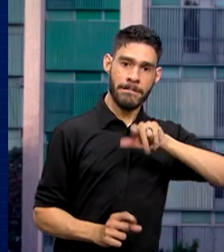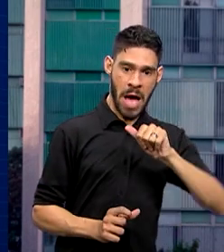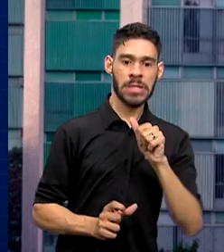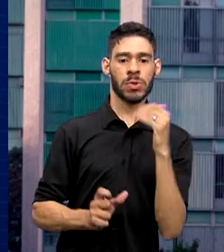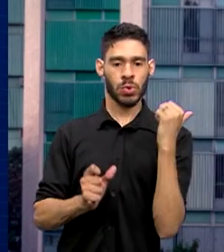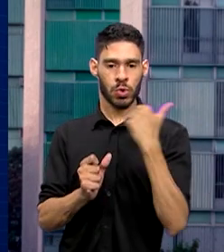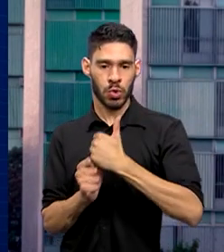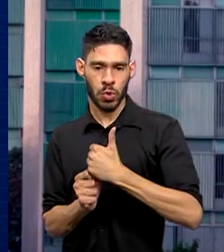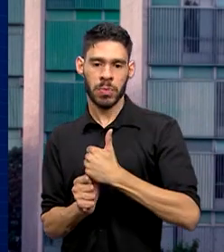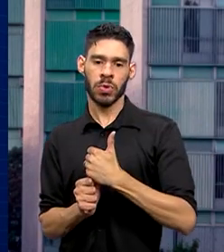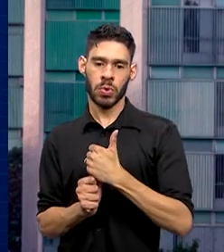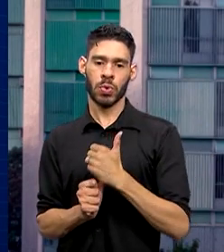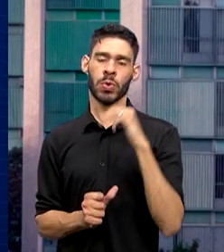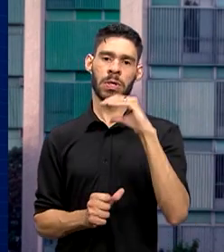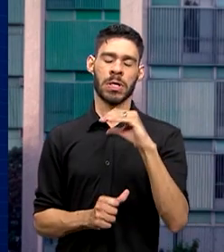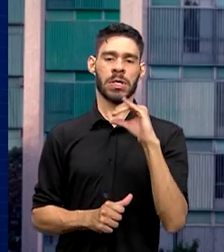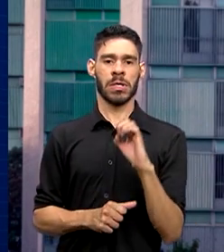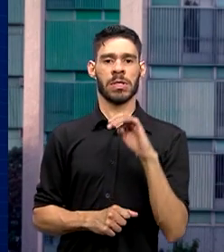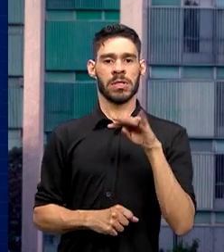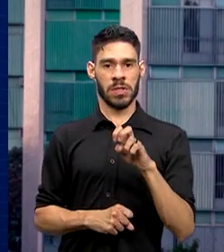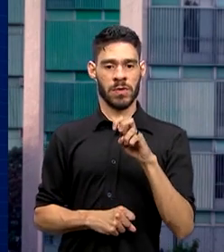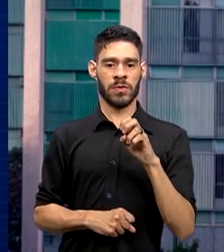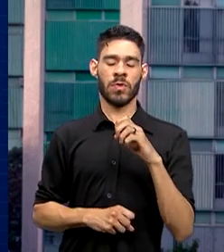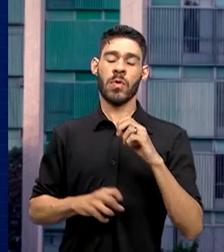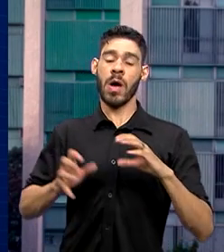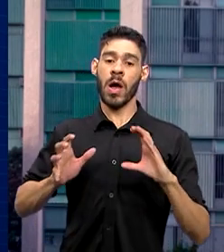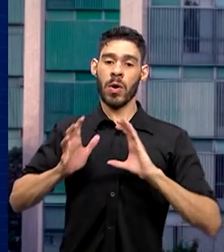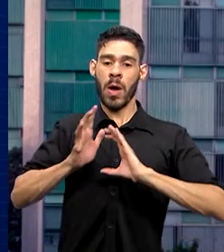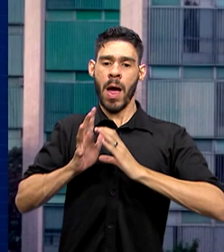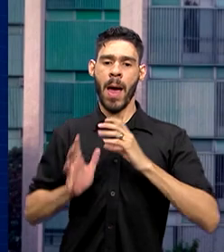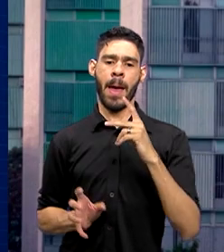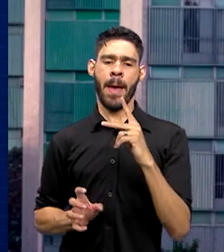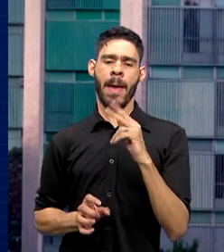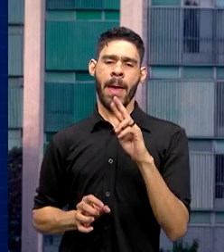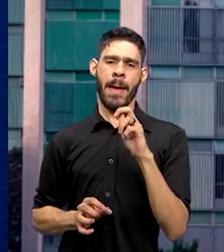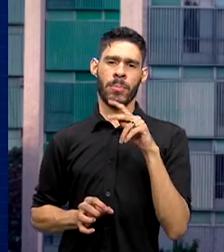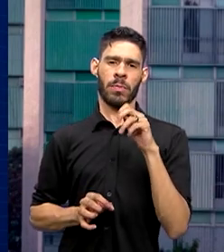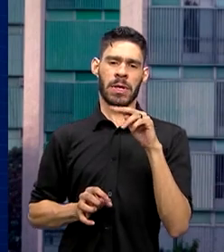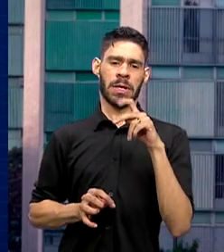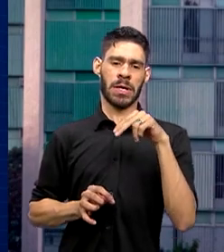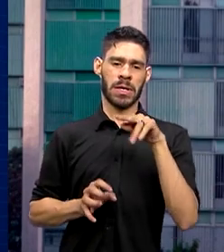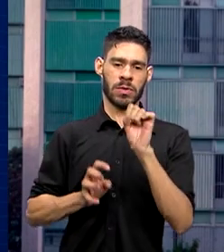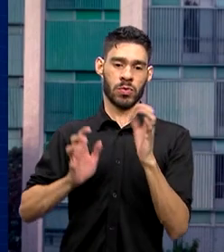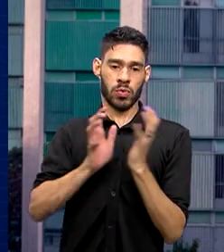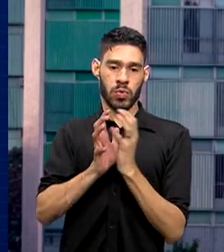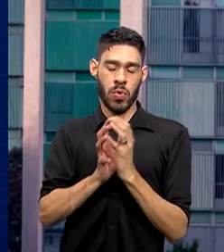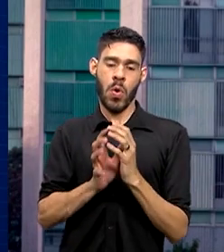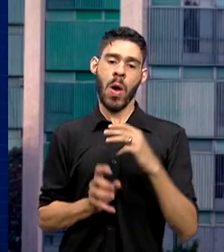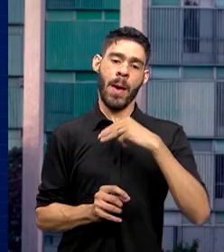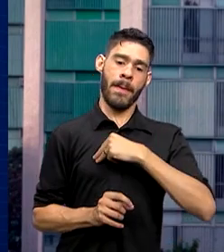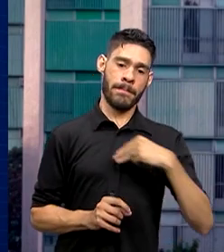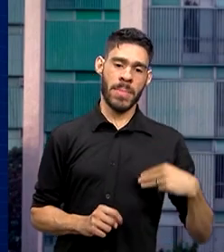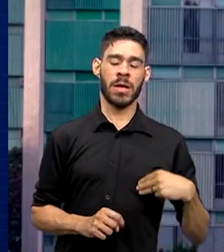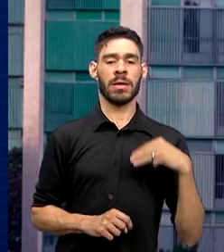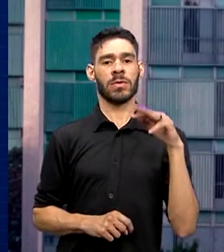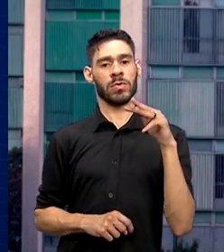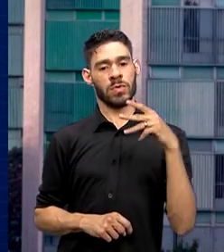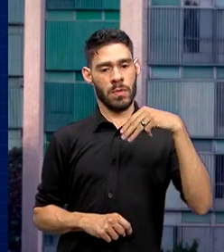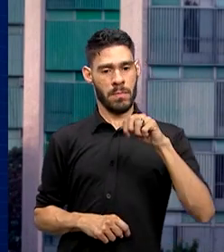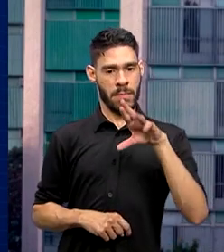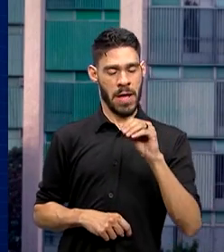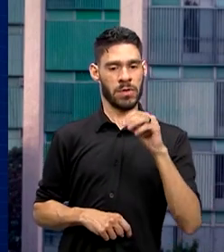substituído pelo deputado Silvio Costa Filho, do Republicanos do Pernambuco. E o ministro Márcio França assume